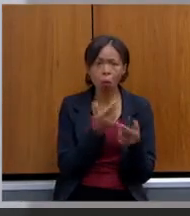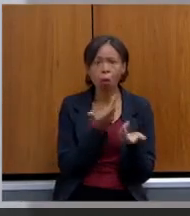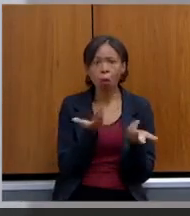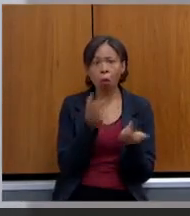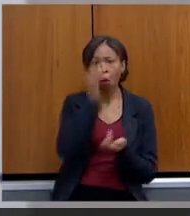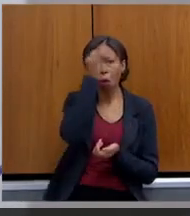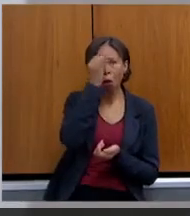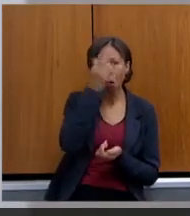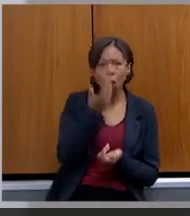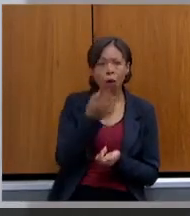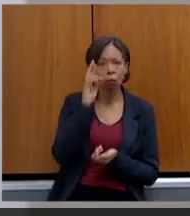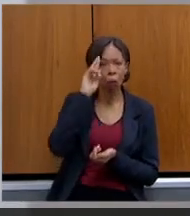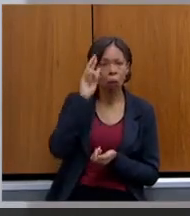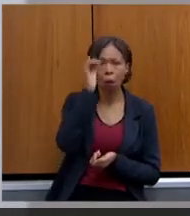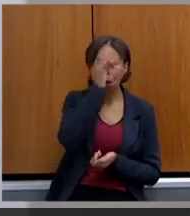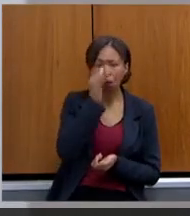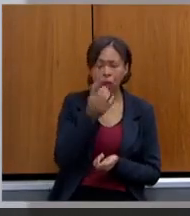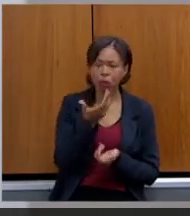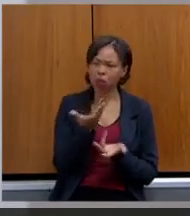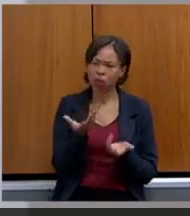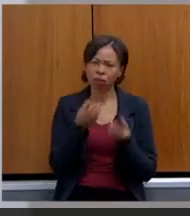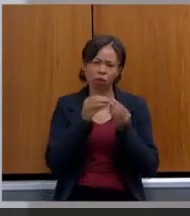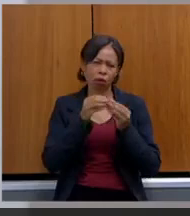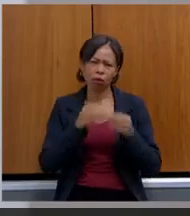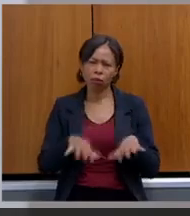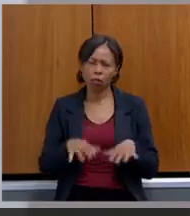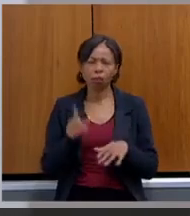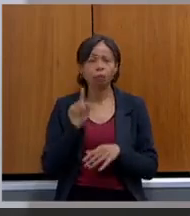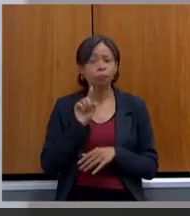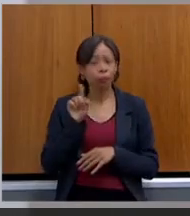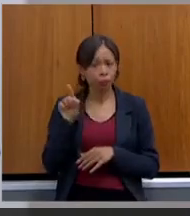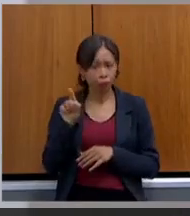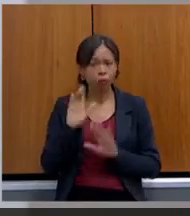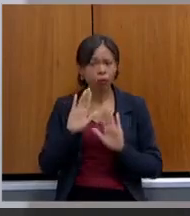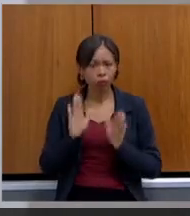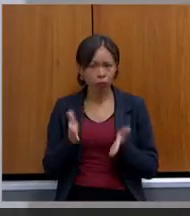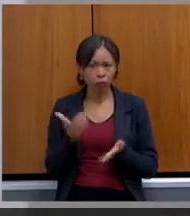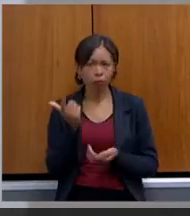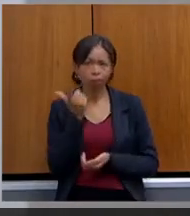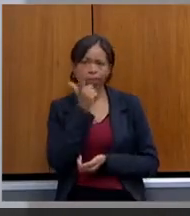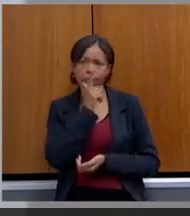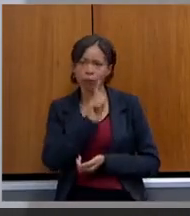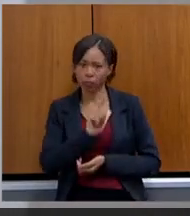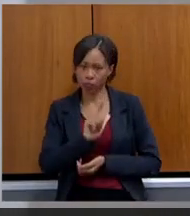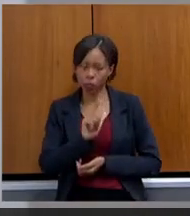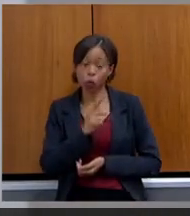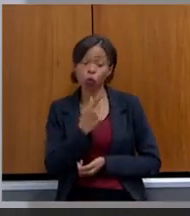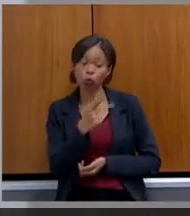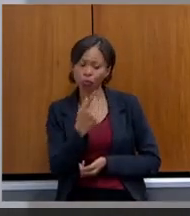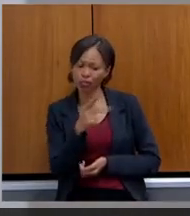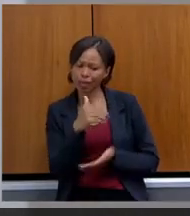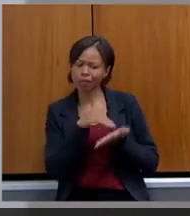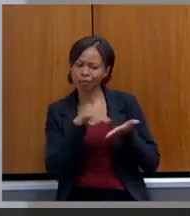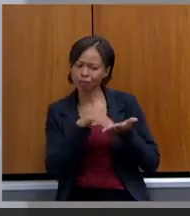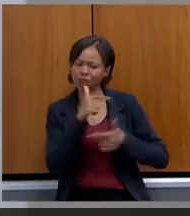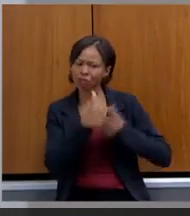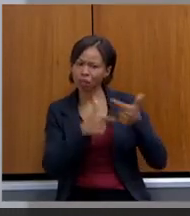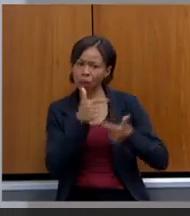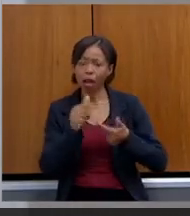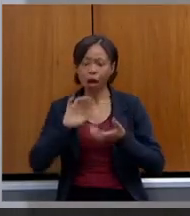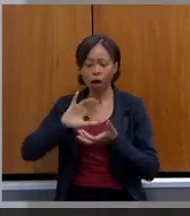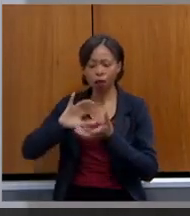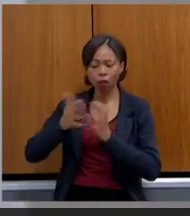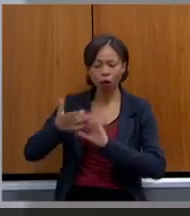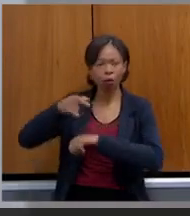realmente uma tragédia então lá já conseguiu se através do seu trabalho a reforma do